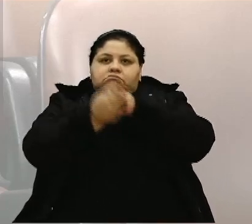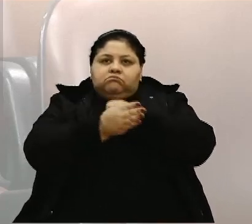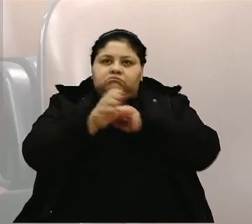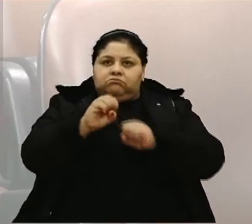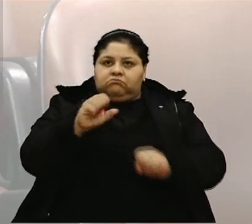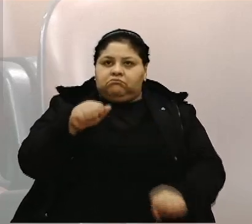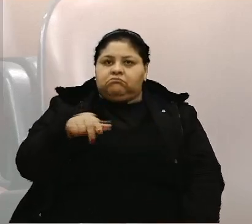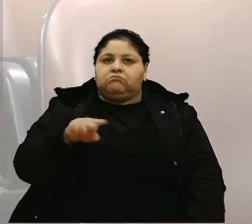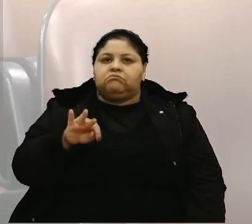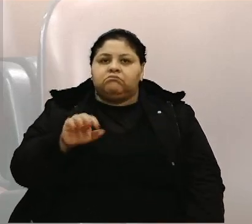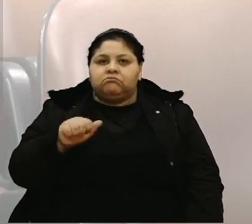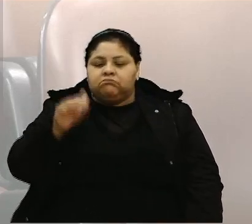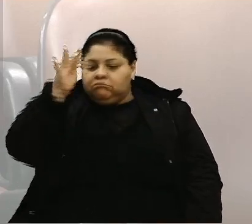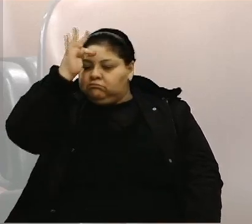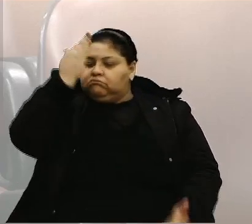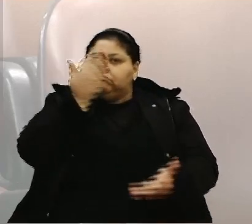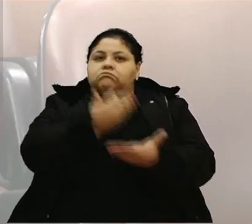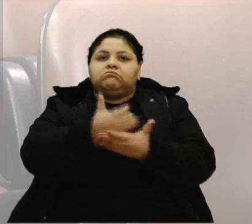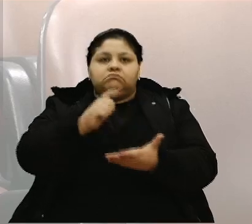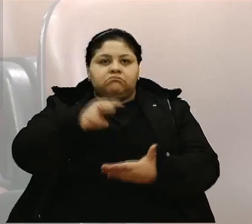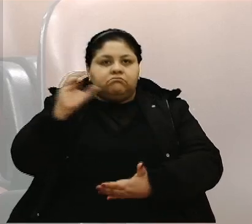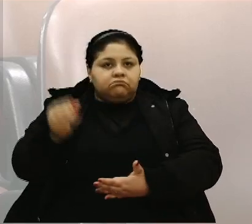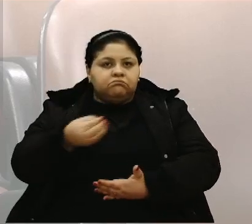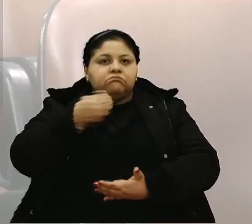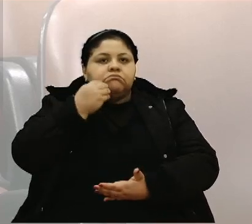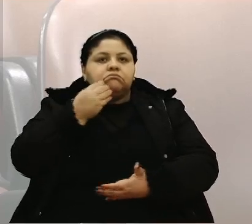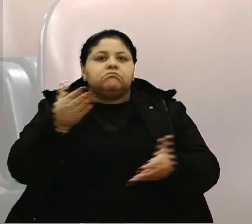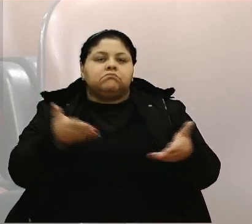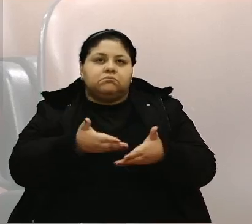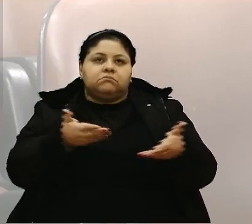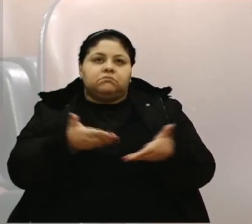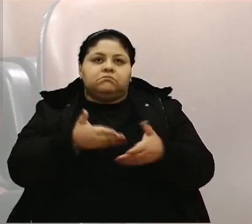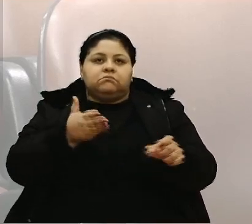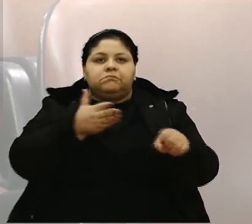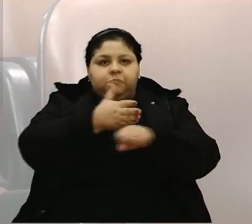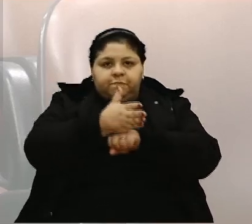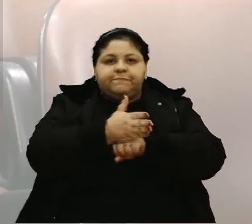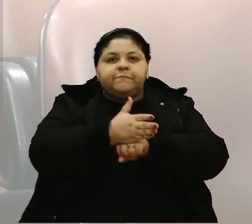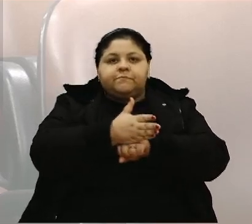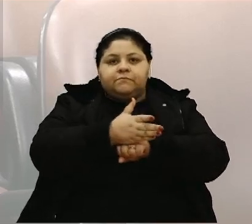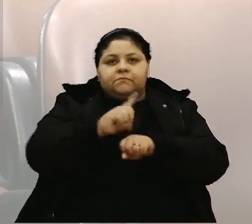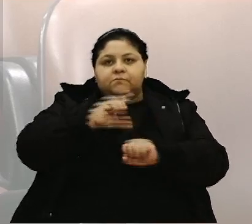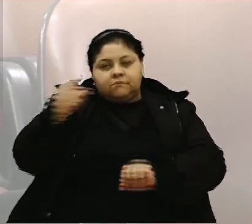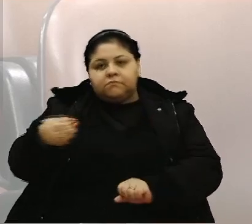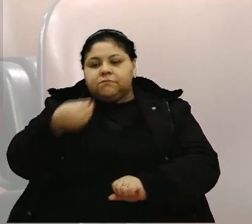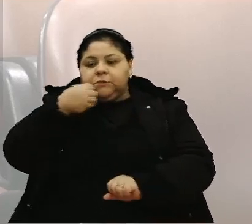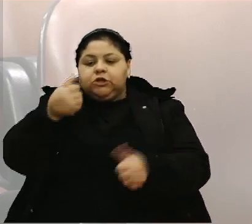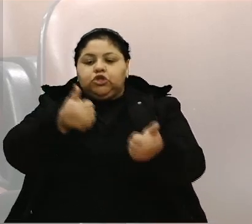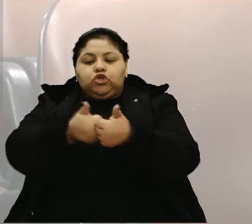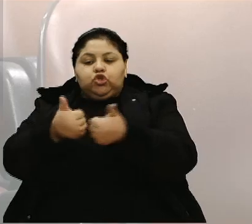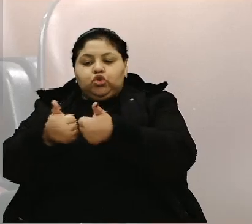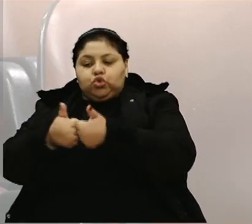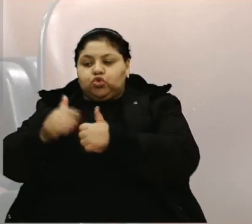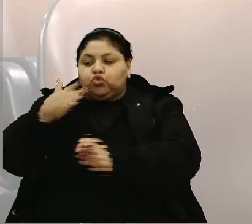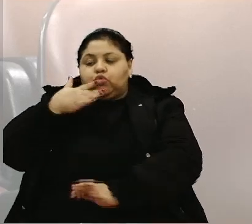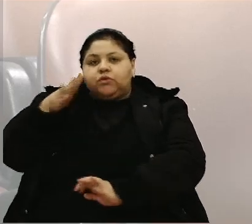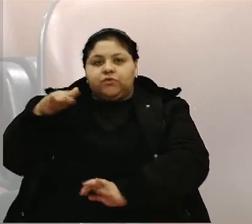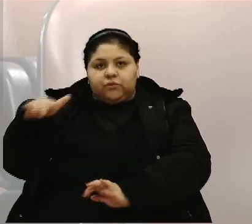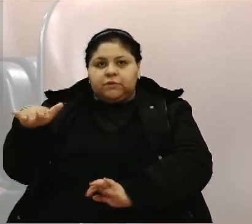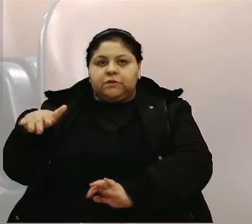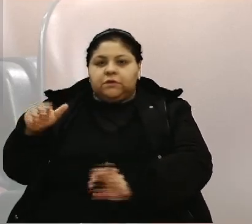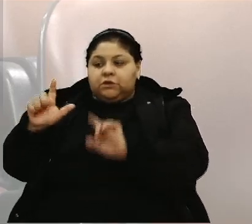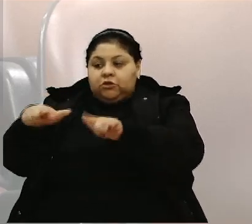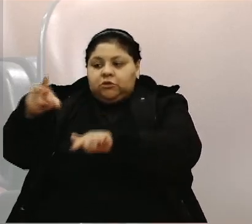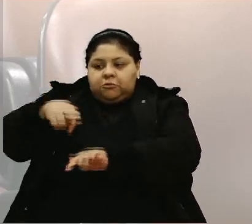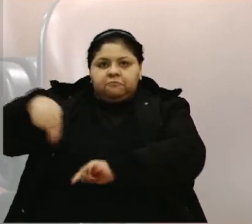Grande Santa Fé, tive a oportunidade já de participar, tive a oportunidade de estar junto com aquelas crianças lá da Zona